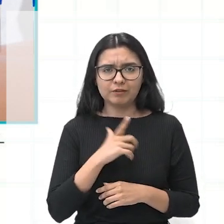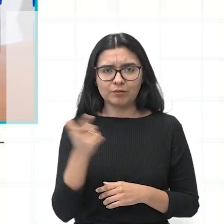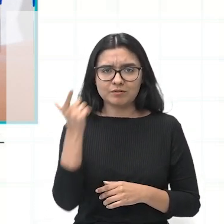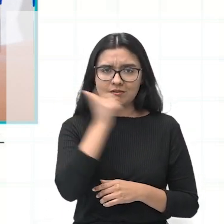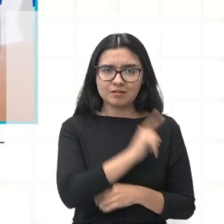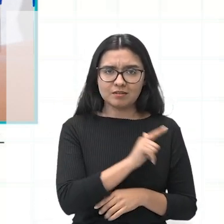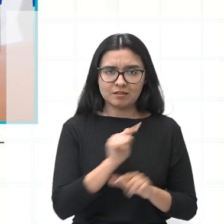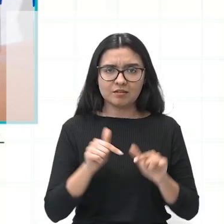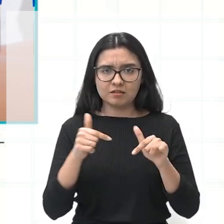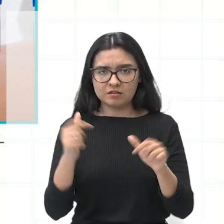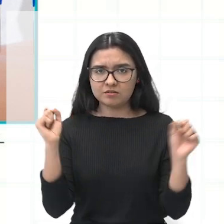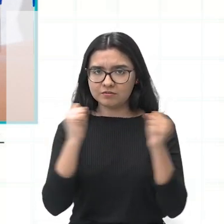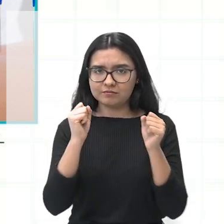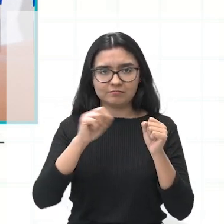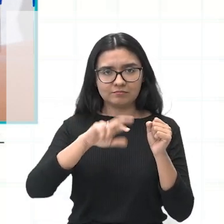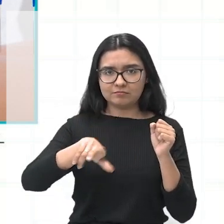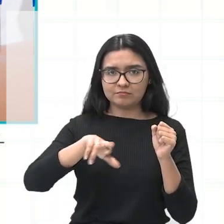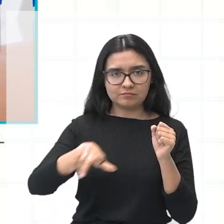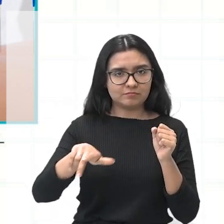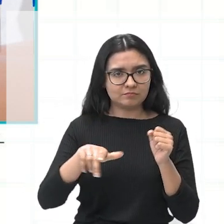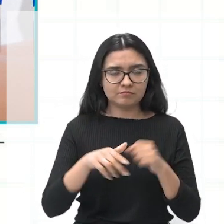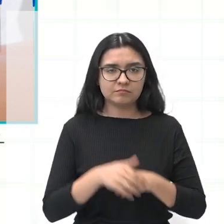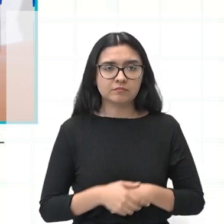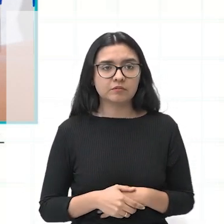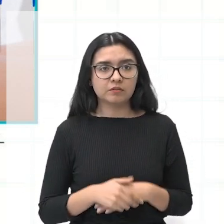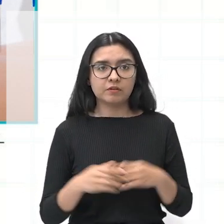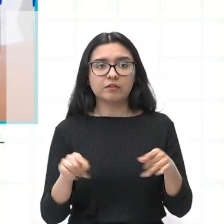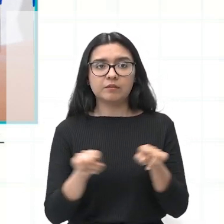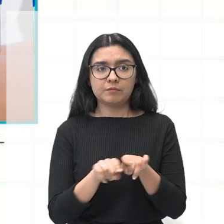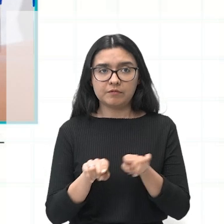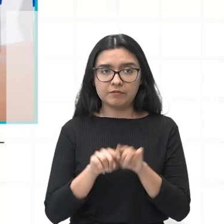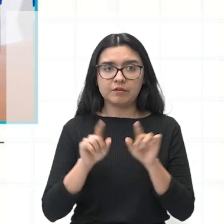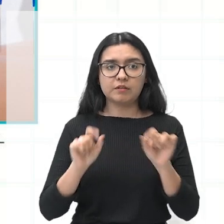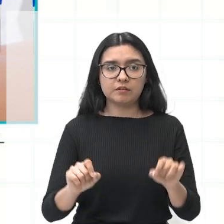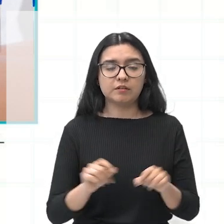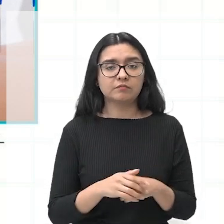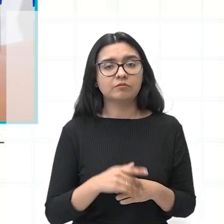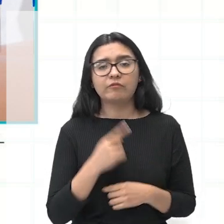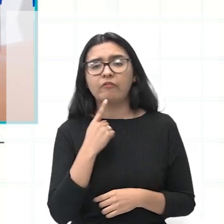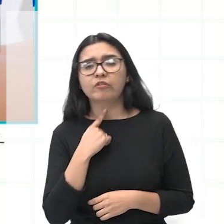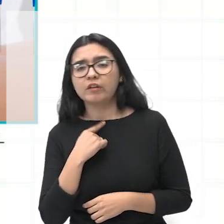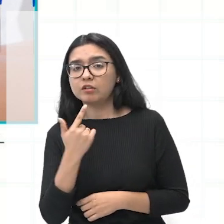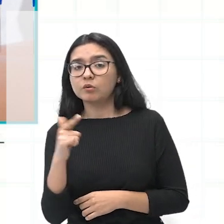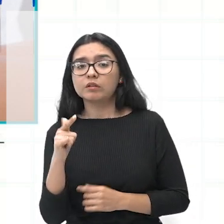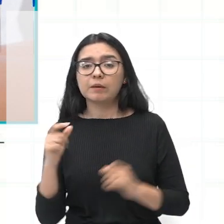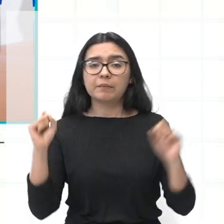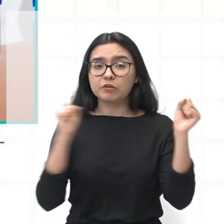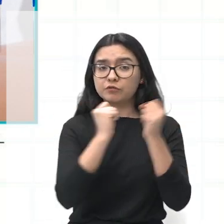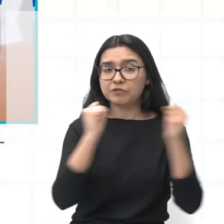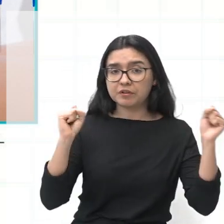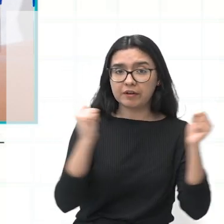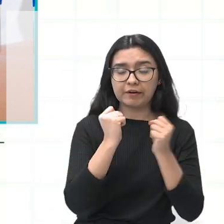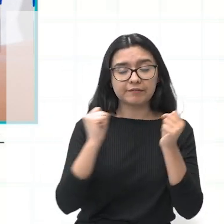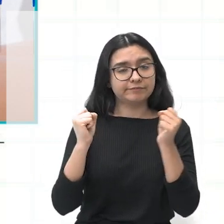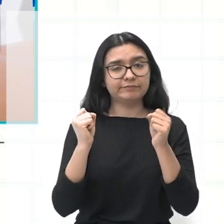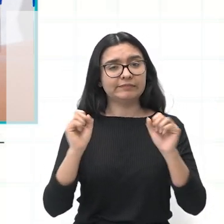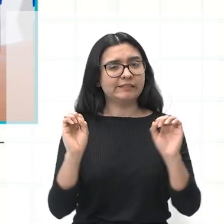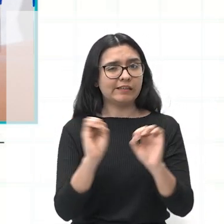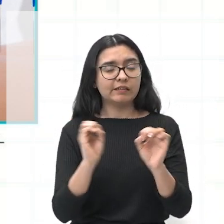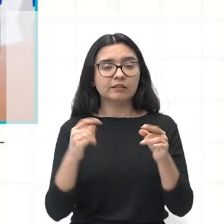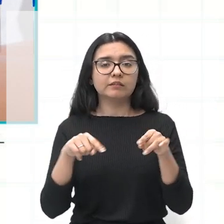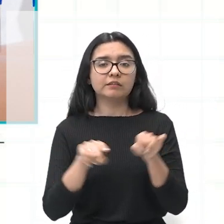atividade? Ninguém. Então ele vai causar também indisposição para atividades, principalmente atividades físicas